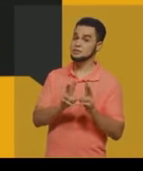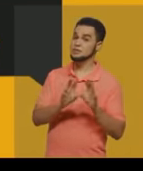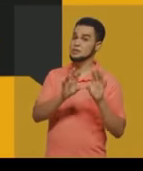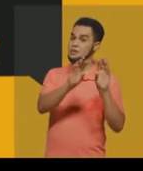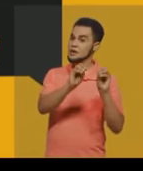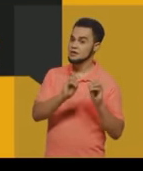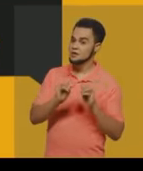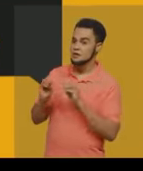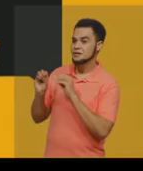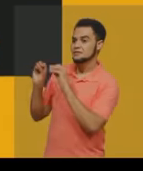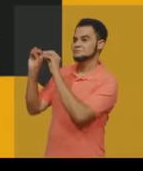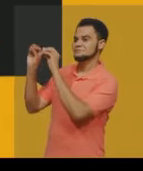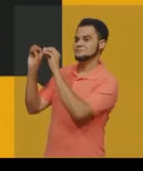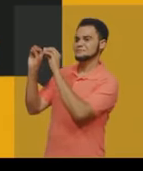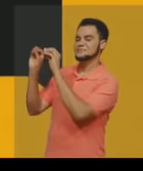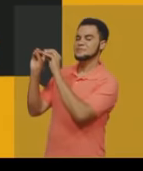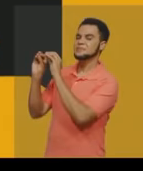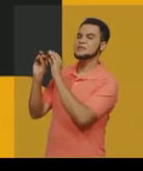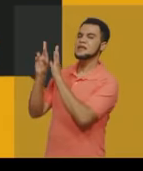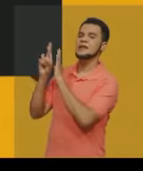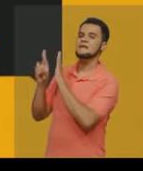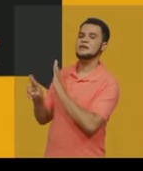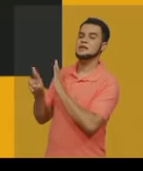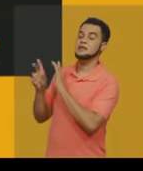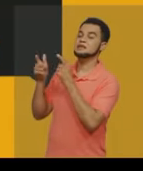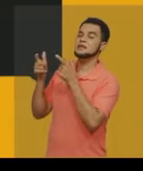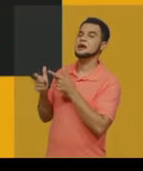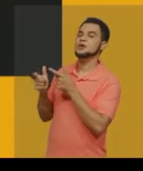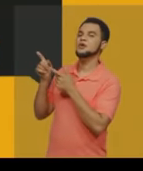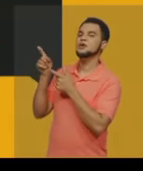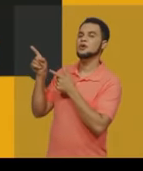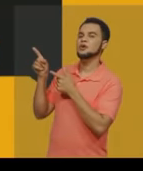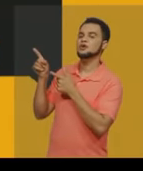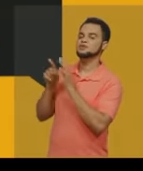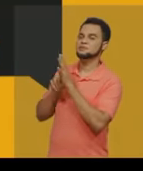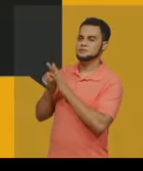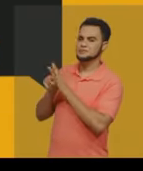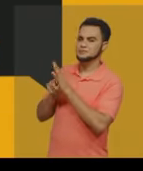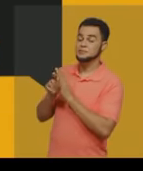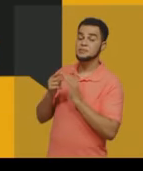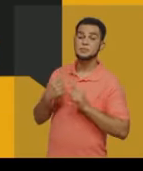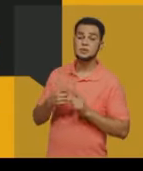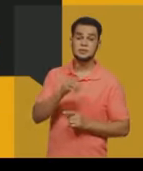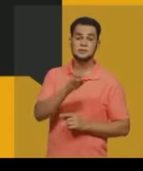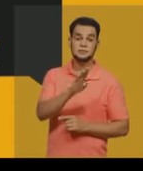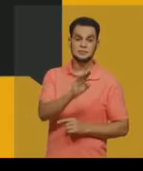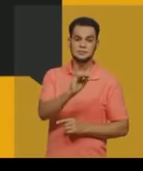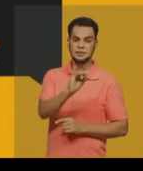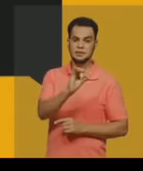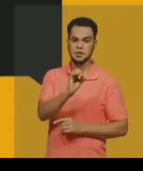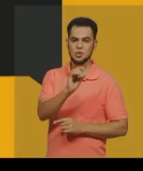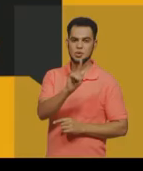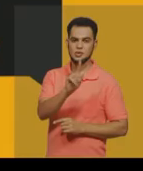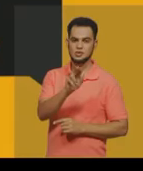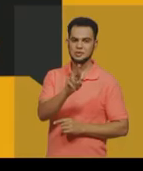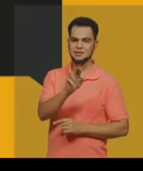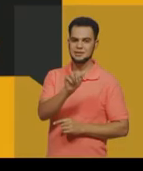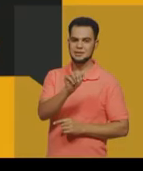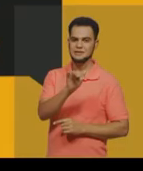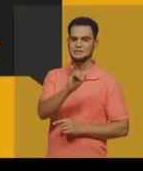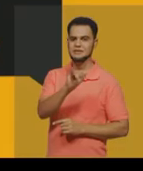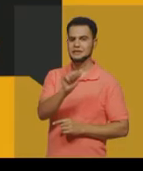escreveu, faço uns dados biográficos bem pequenos, que a biografia é um gênero importante para o estudante saber, que vai